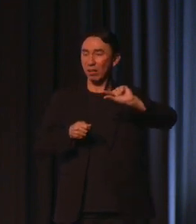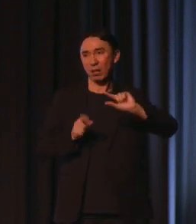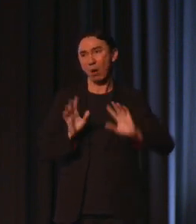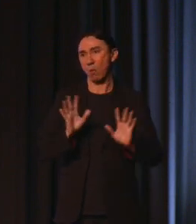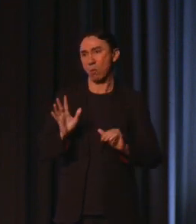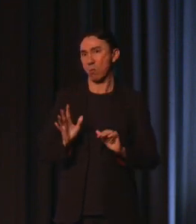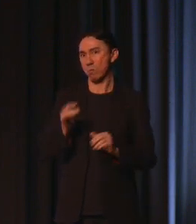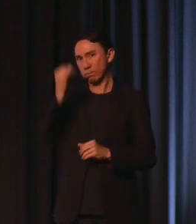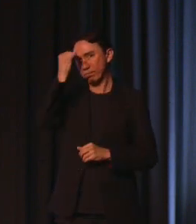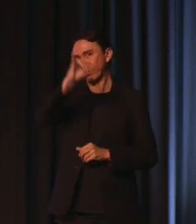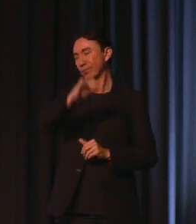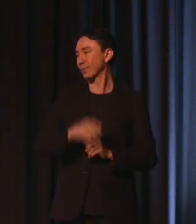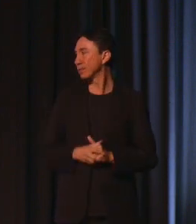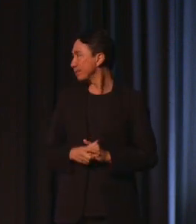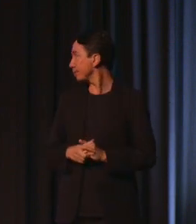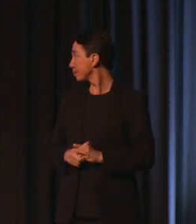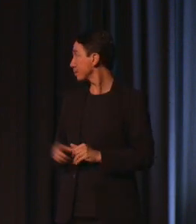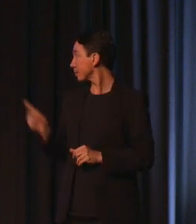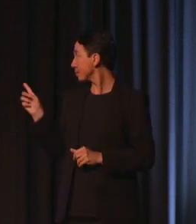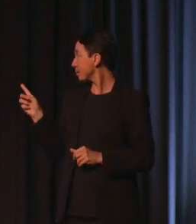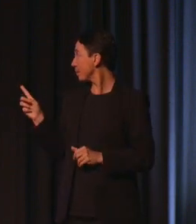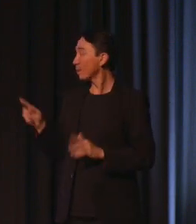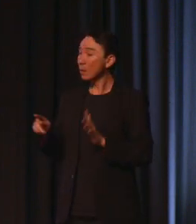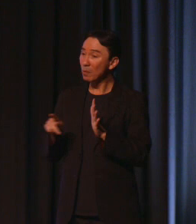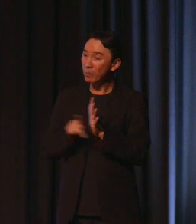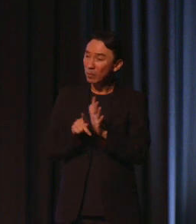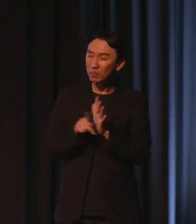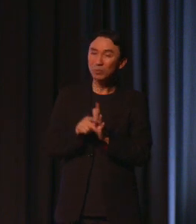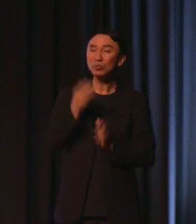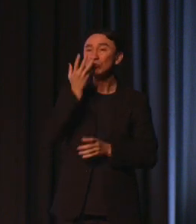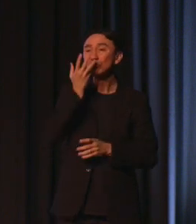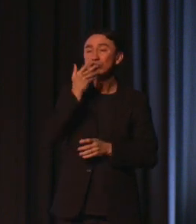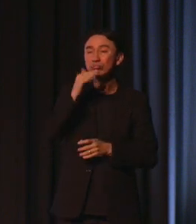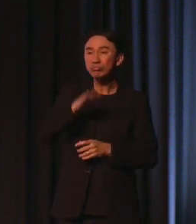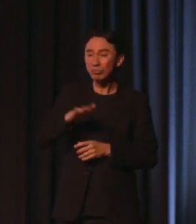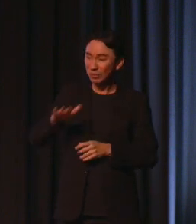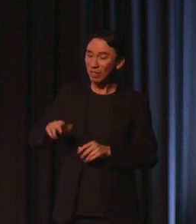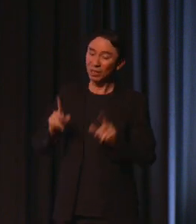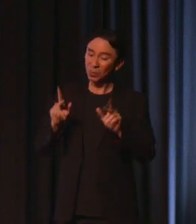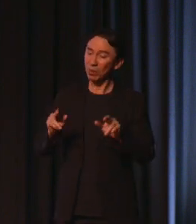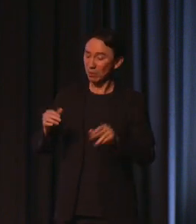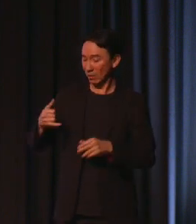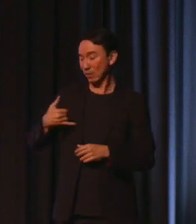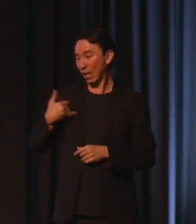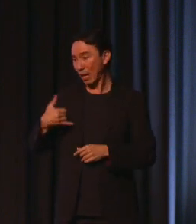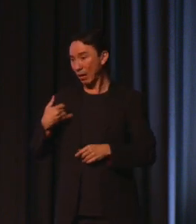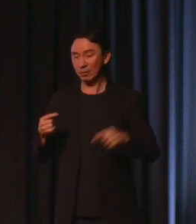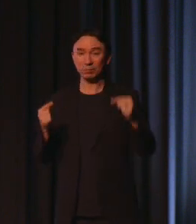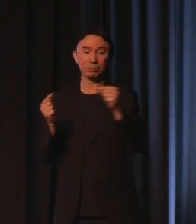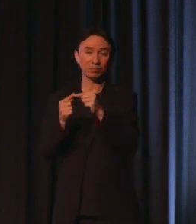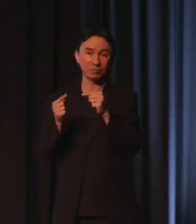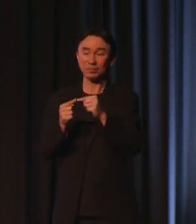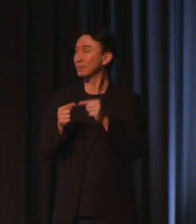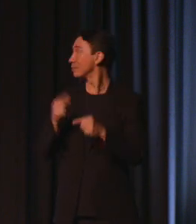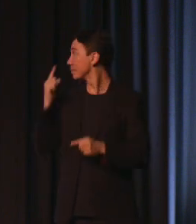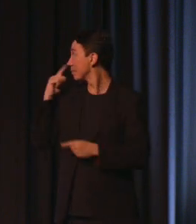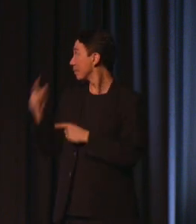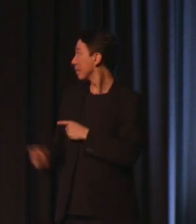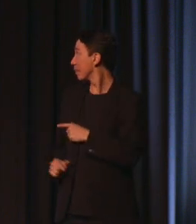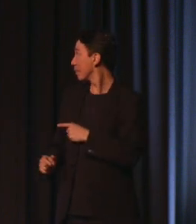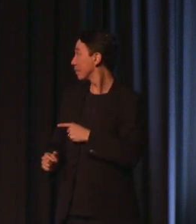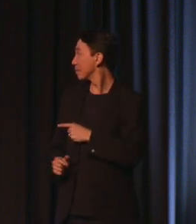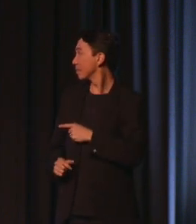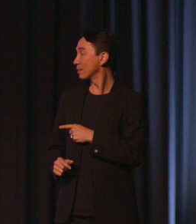A escova de dente de uma criança, ela deve ser compatível com a idade, então não adianta dar uma escova de adulto para uma